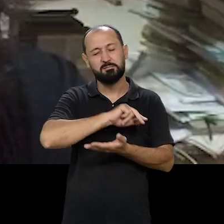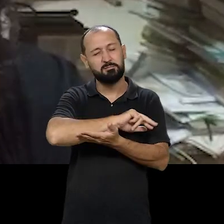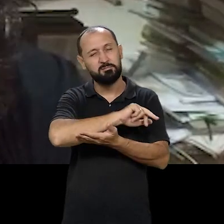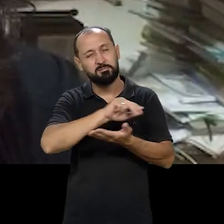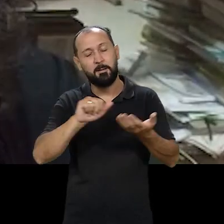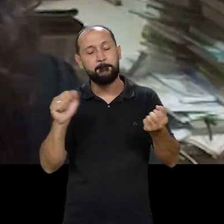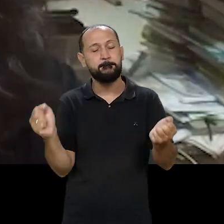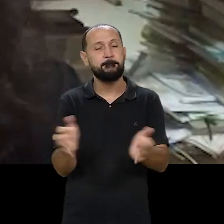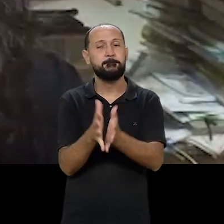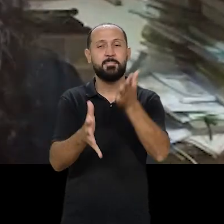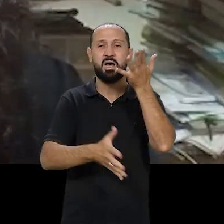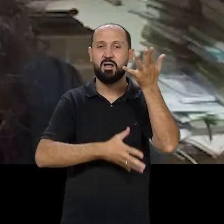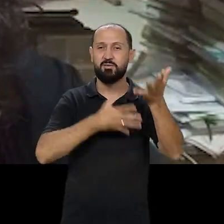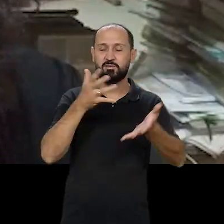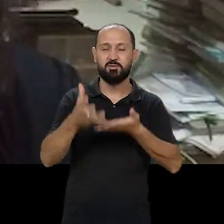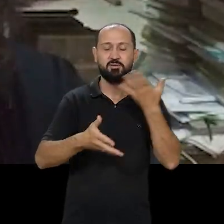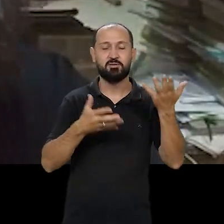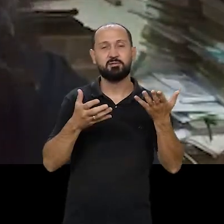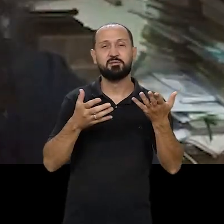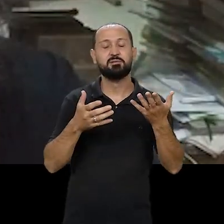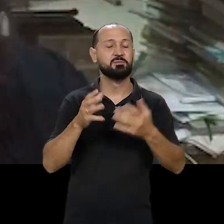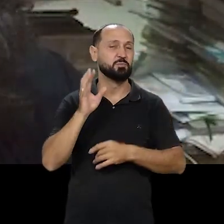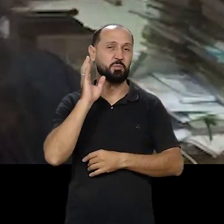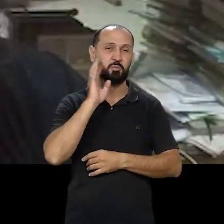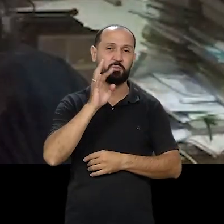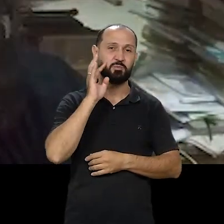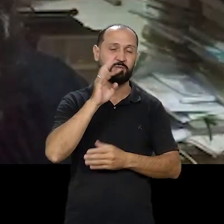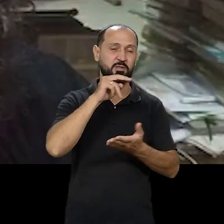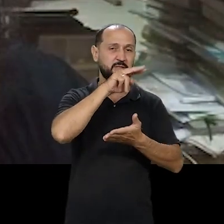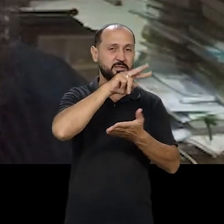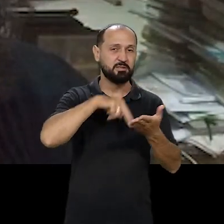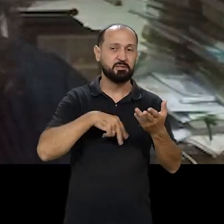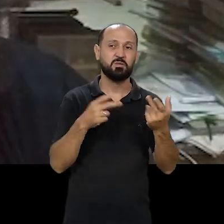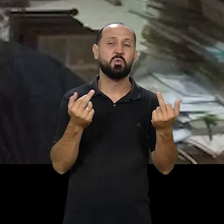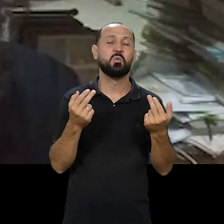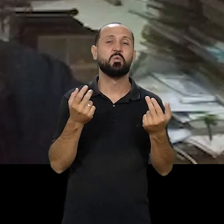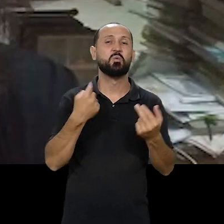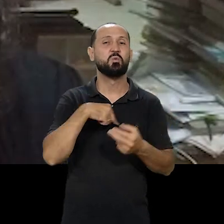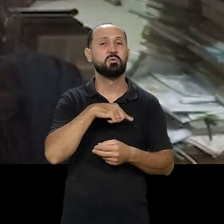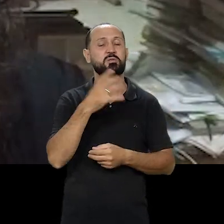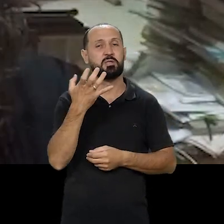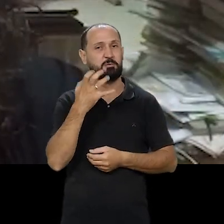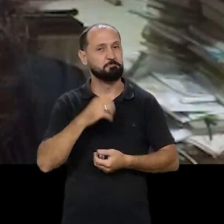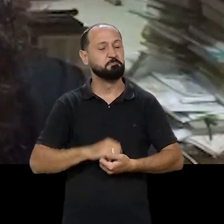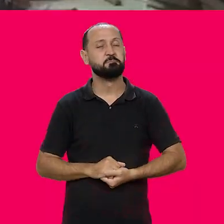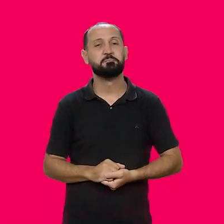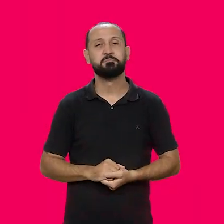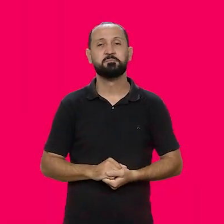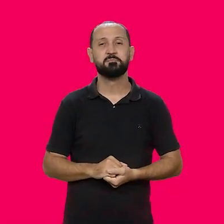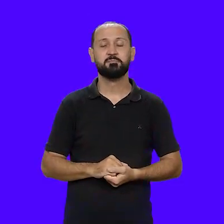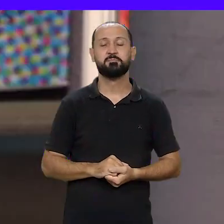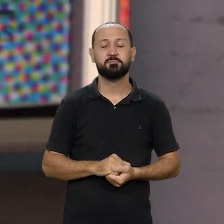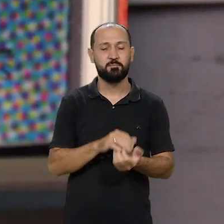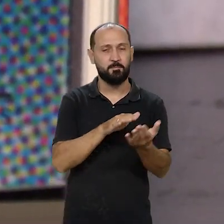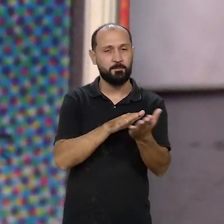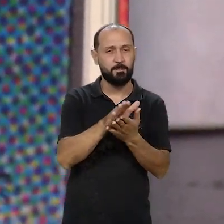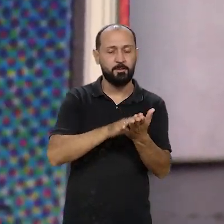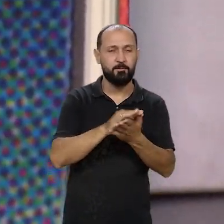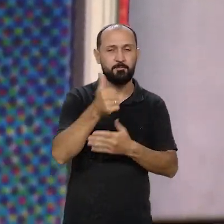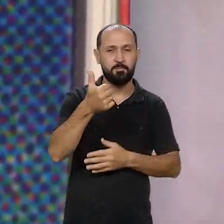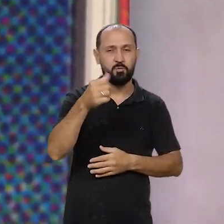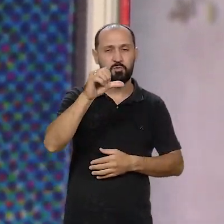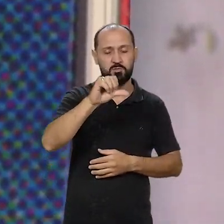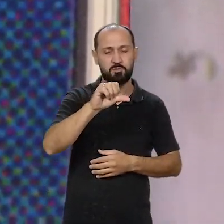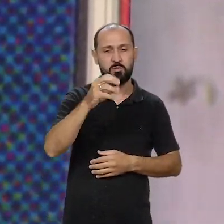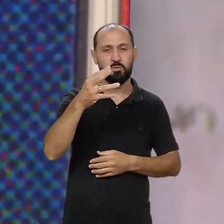tão ricas, tão maravilhosas e tão bacanas de serem lidas como essas que a gente citou aqui.